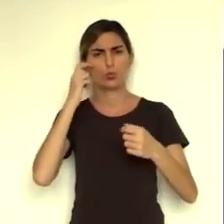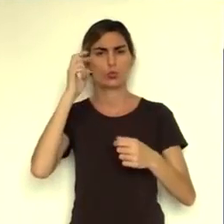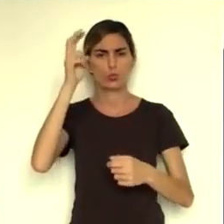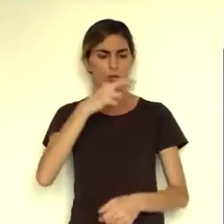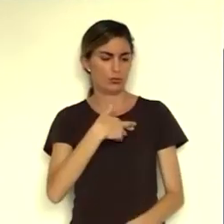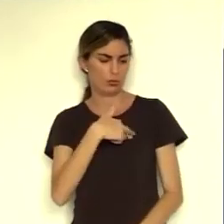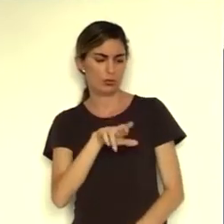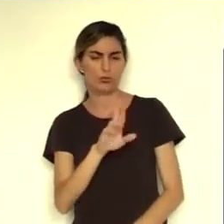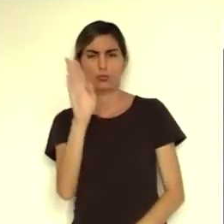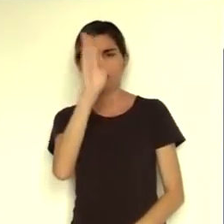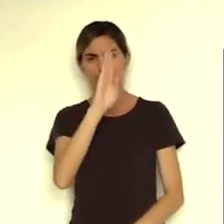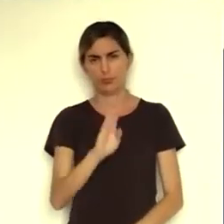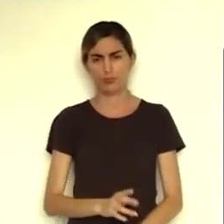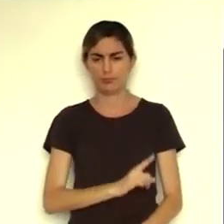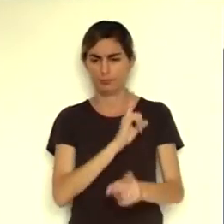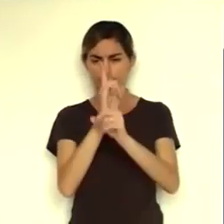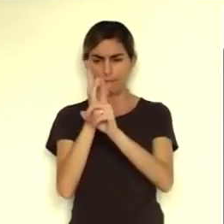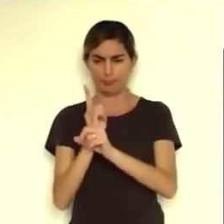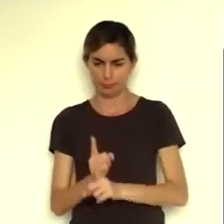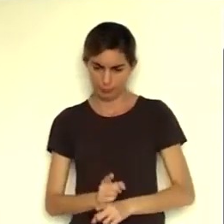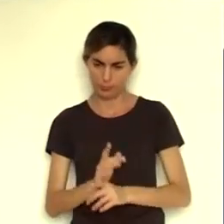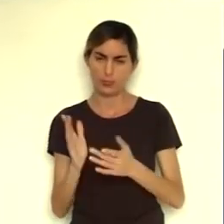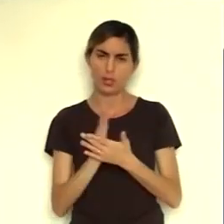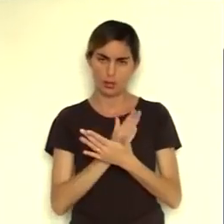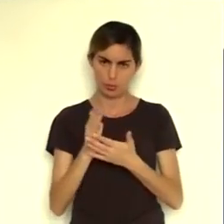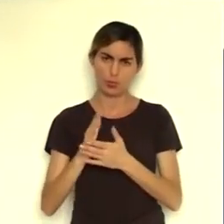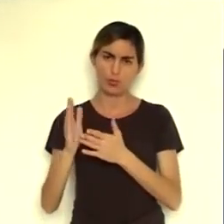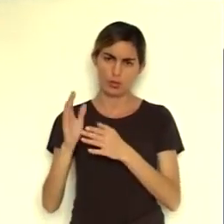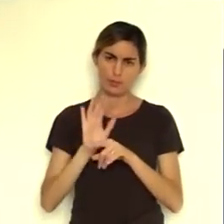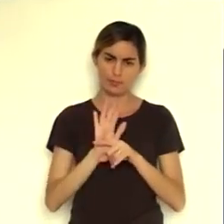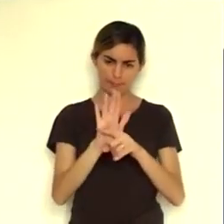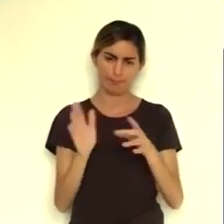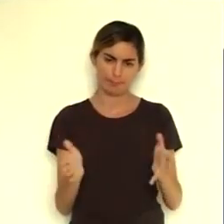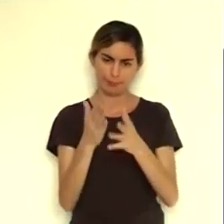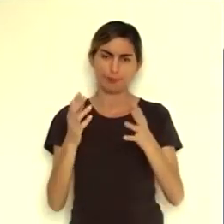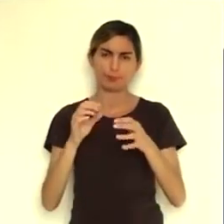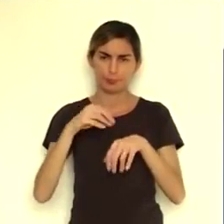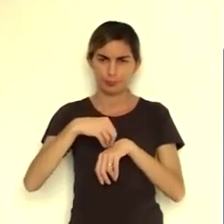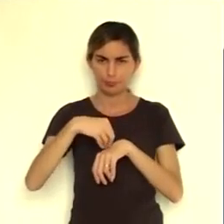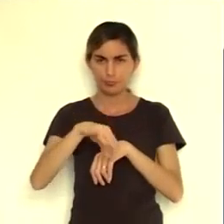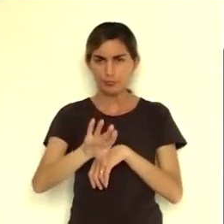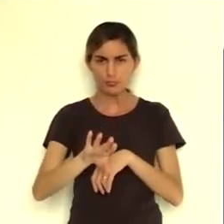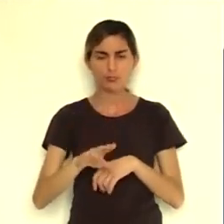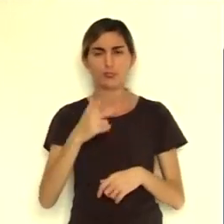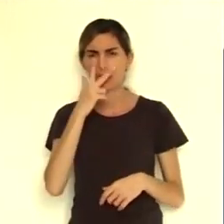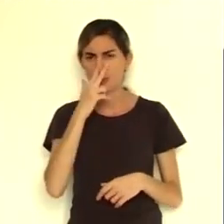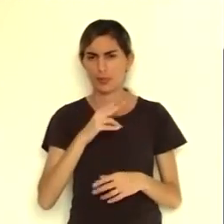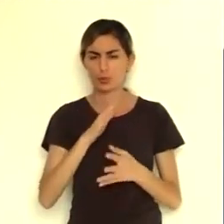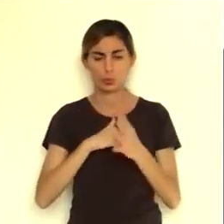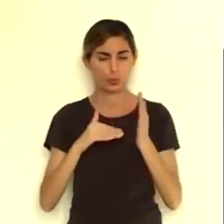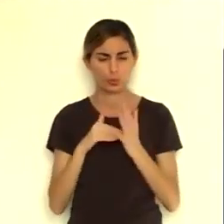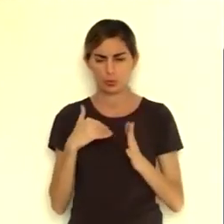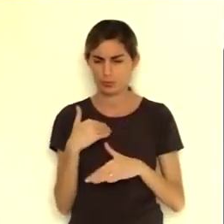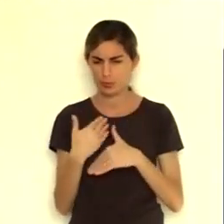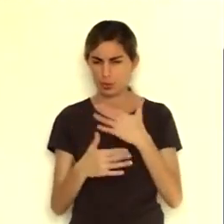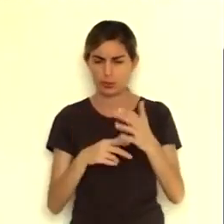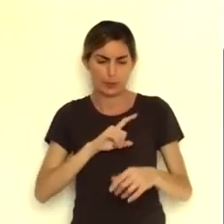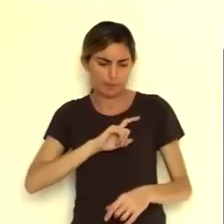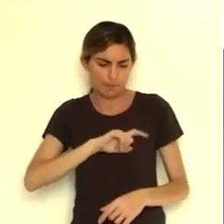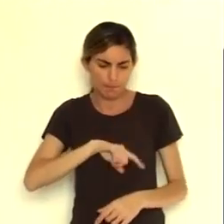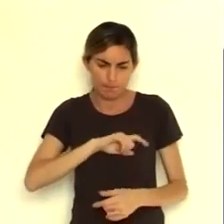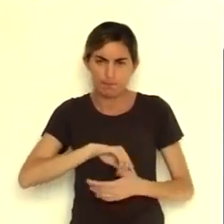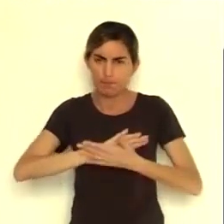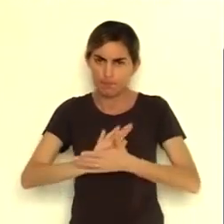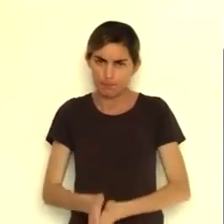religiosa brasileira, né? A gente vai identificar algumas contribuições, mas fazendo esse destaque que, mesmo com todo esse